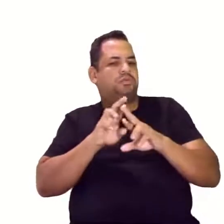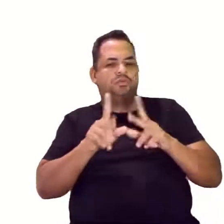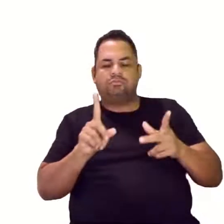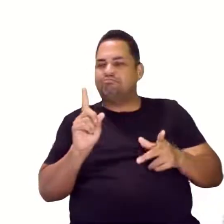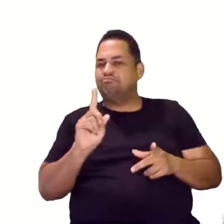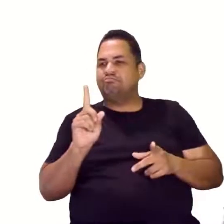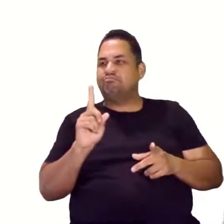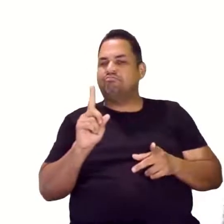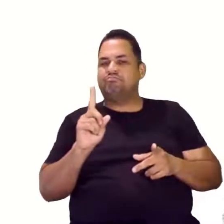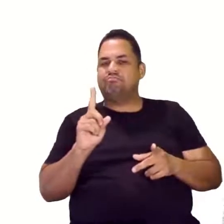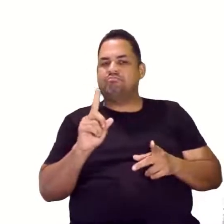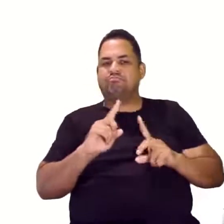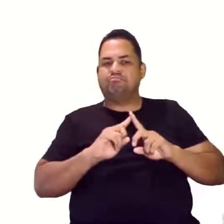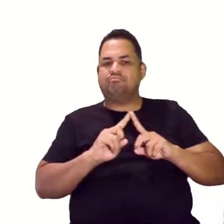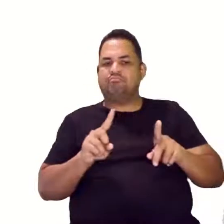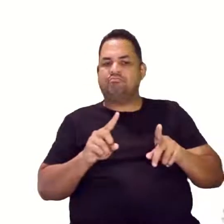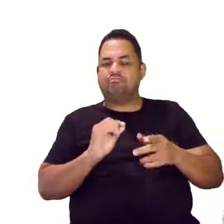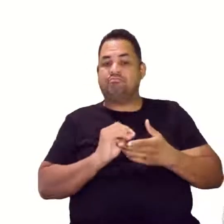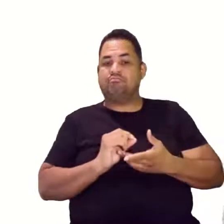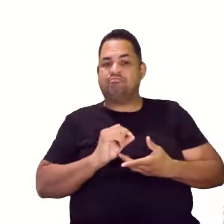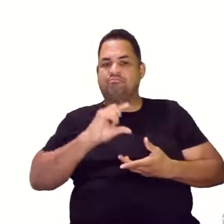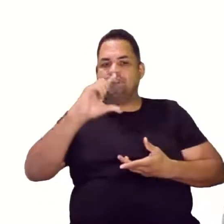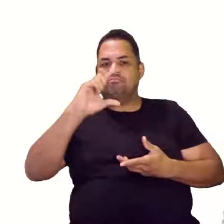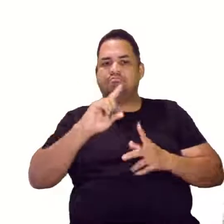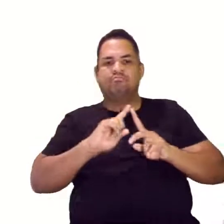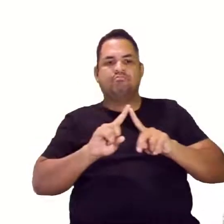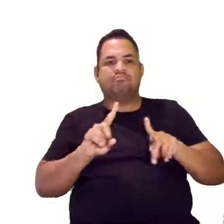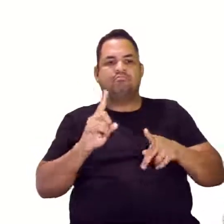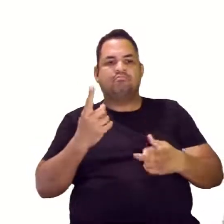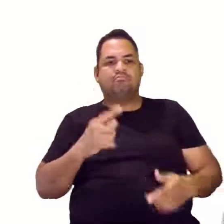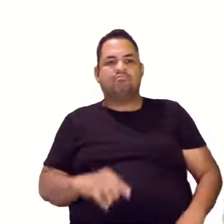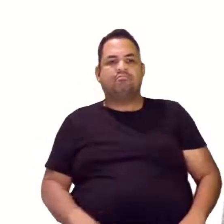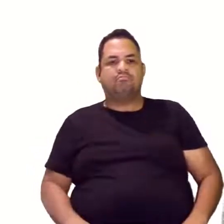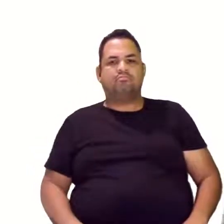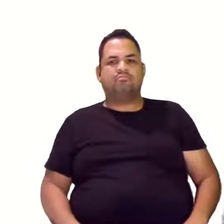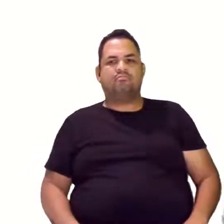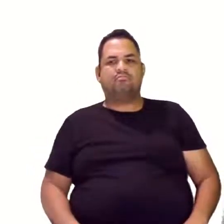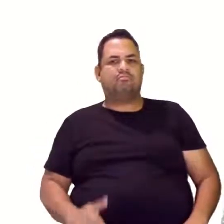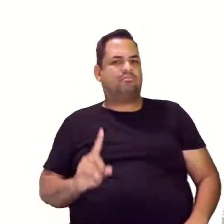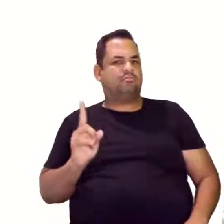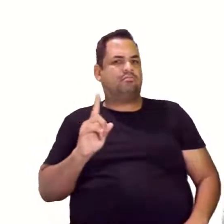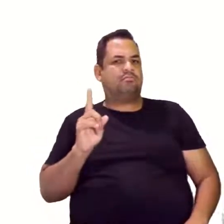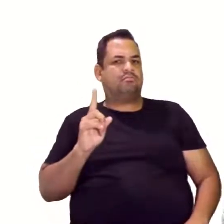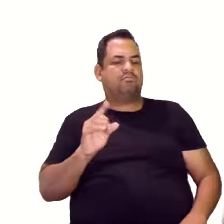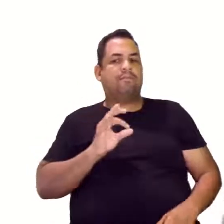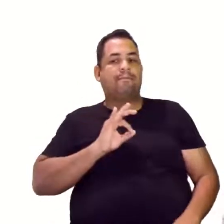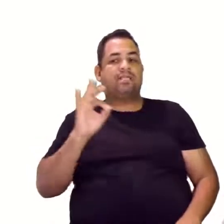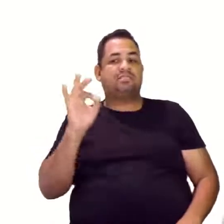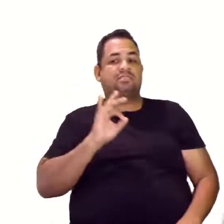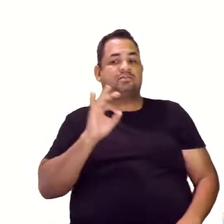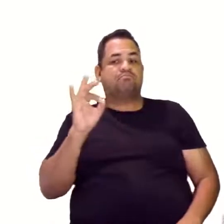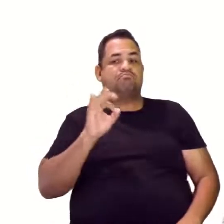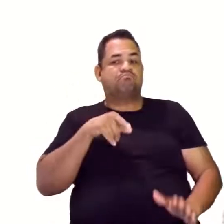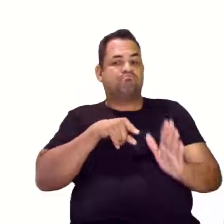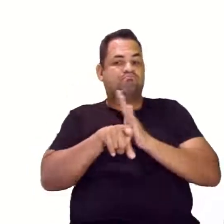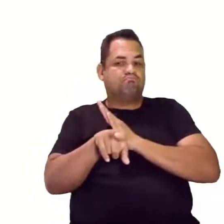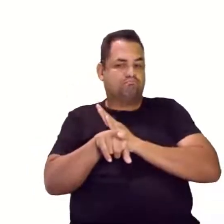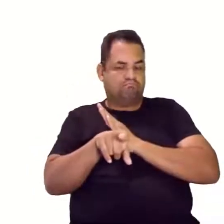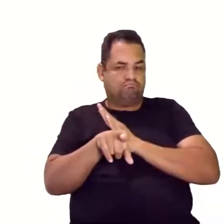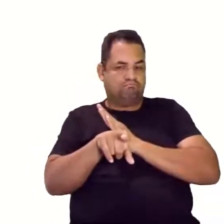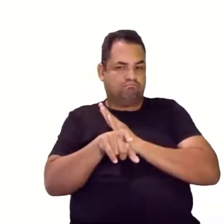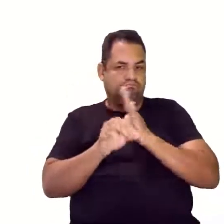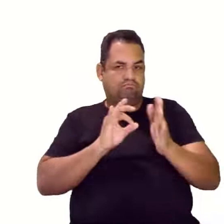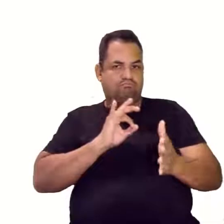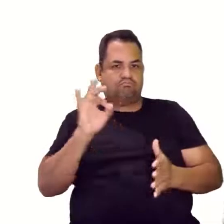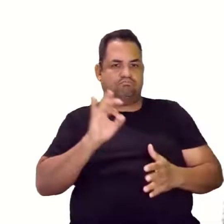errado, não. Foi um aumento, não foi? Foi um aumento. Mas esse aumento que está querendo no exercício é o aumento